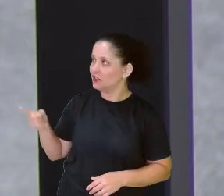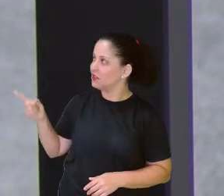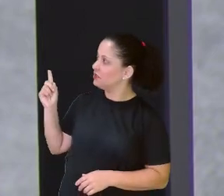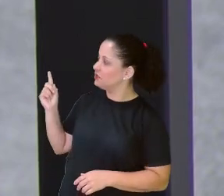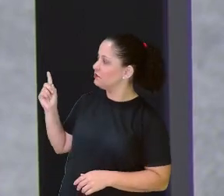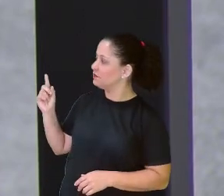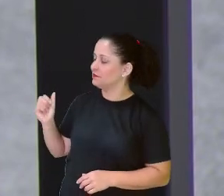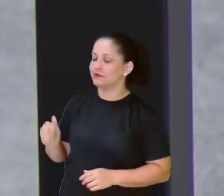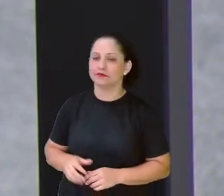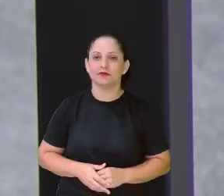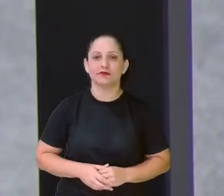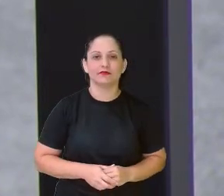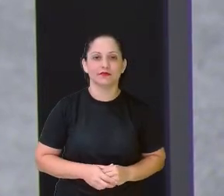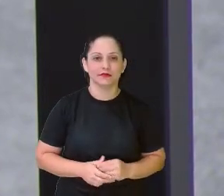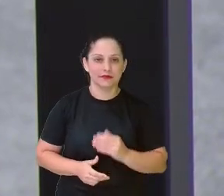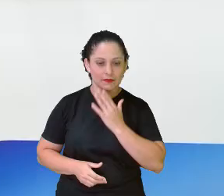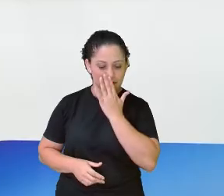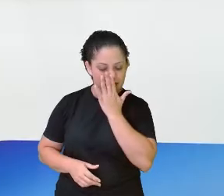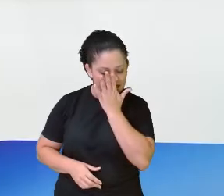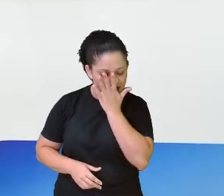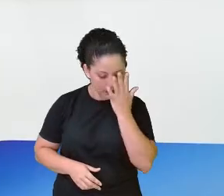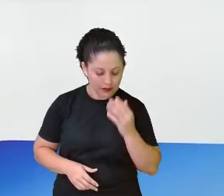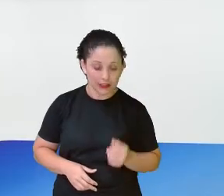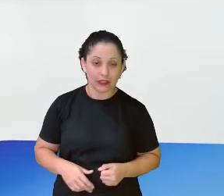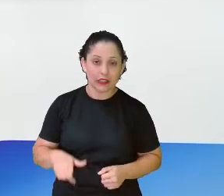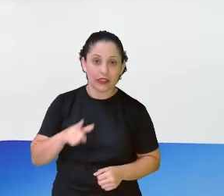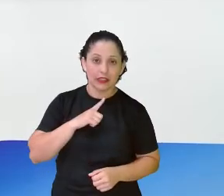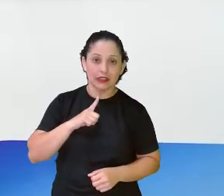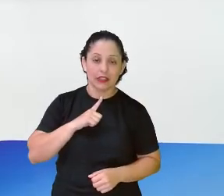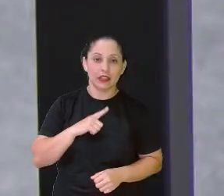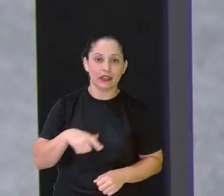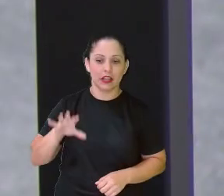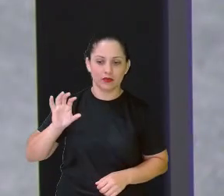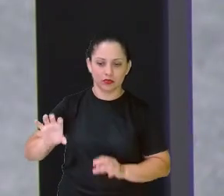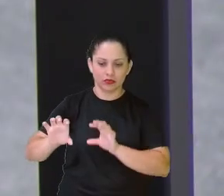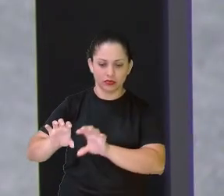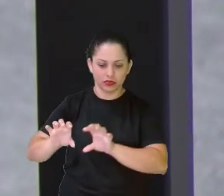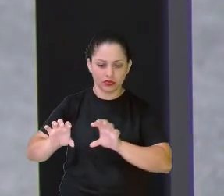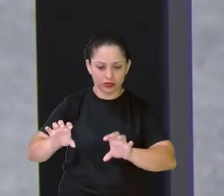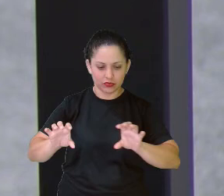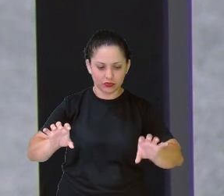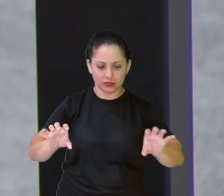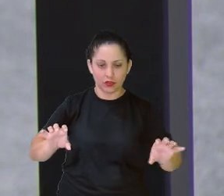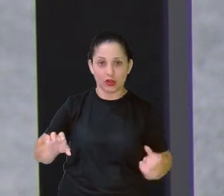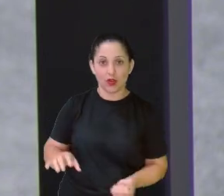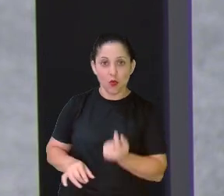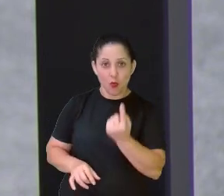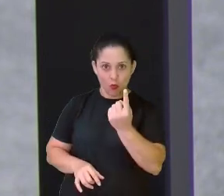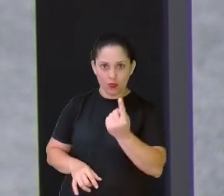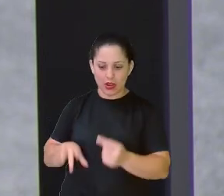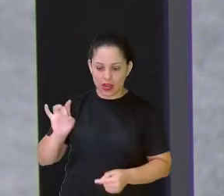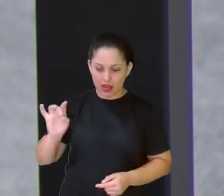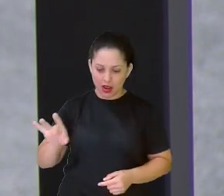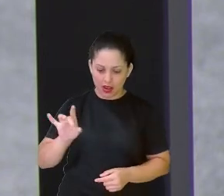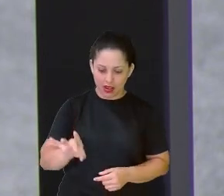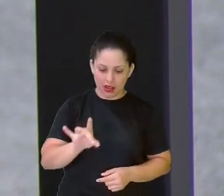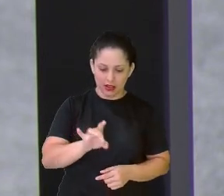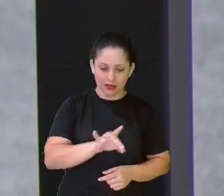Uma parte das 5 que eu dividi no total é 1. Eu posso dizer que cada bonequinho